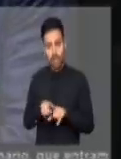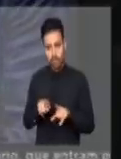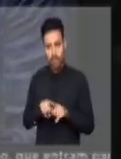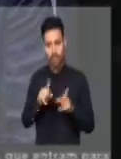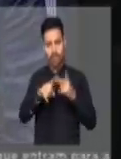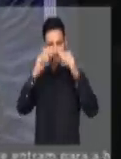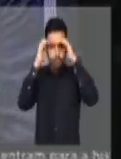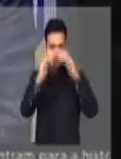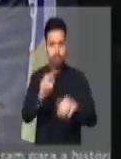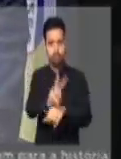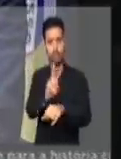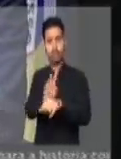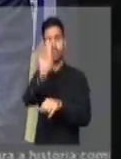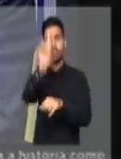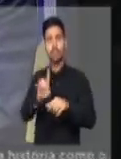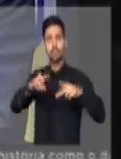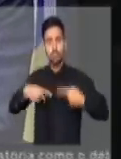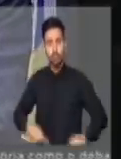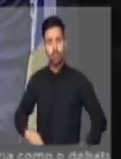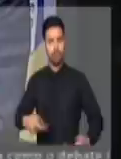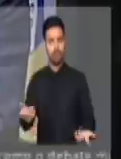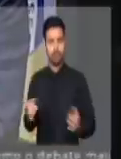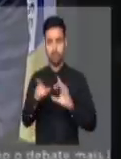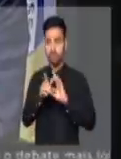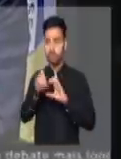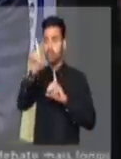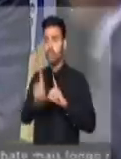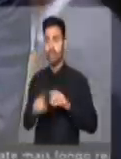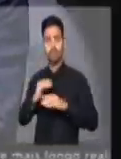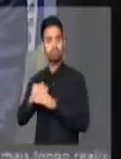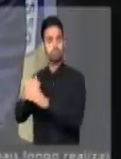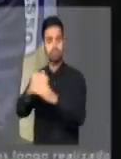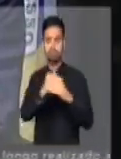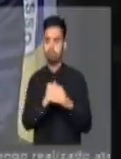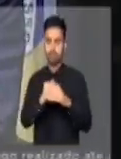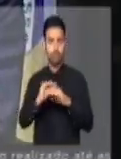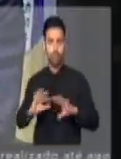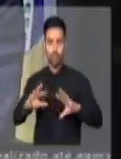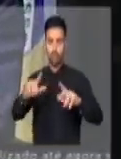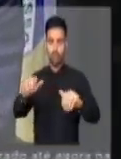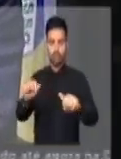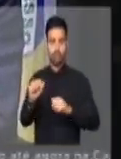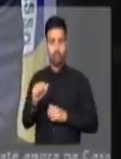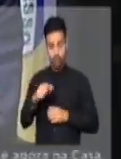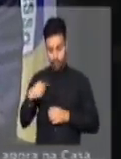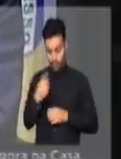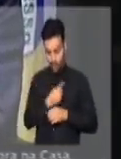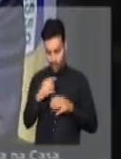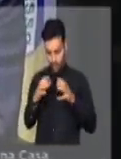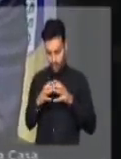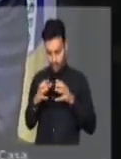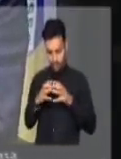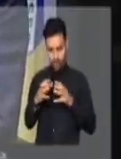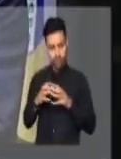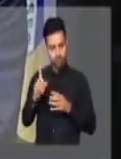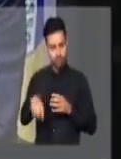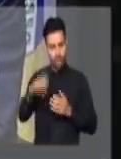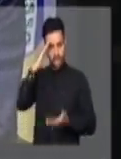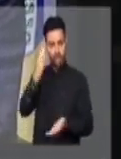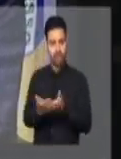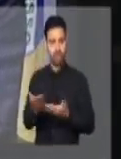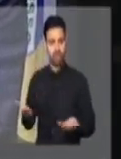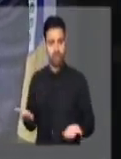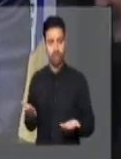bem comum. Essa é a nossa crença, de fora para dentro do nosso partido, e sempre será o paradigma que